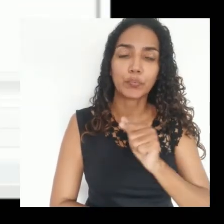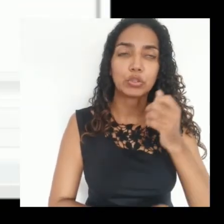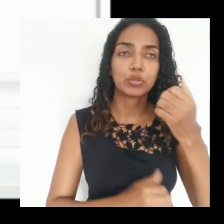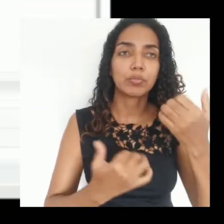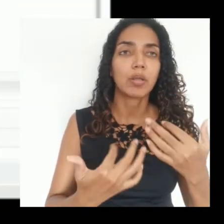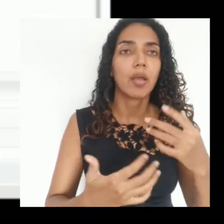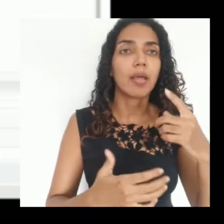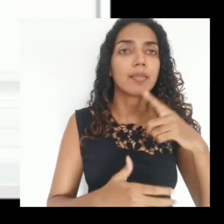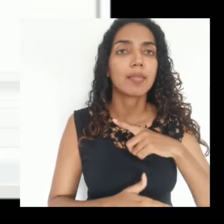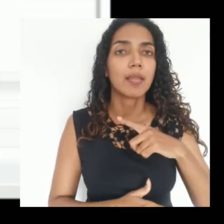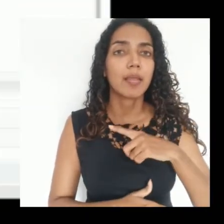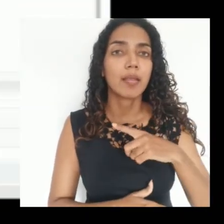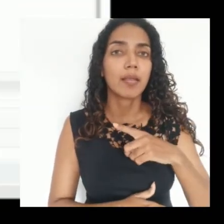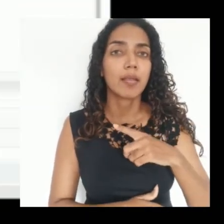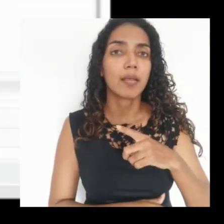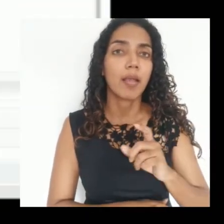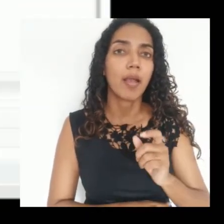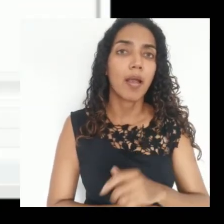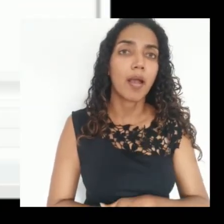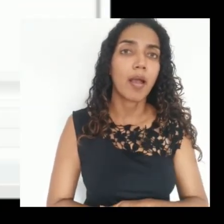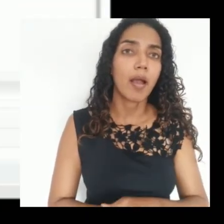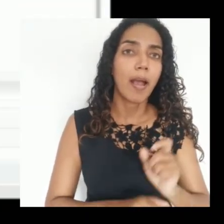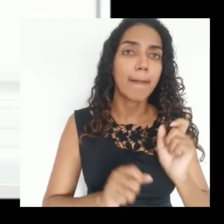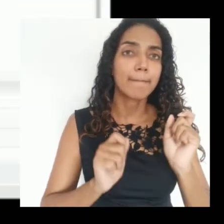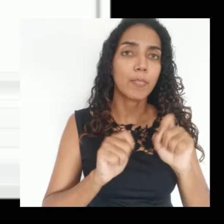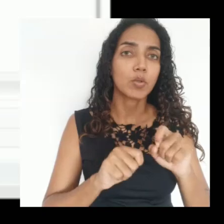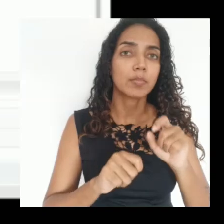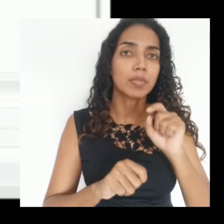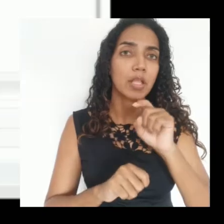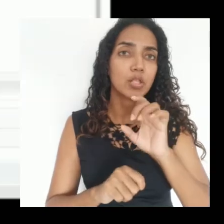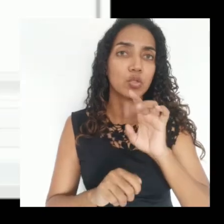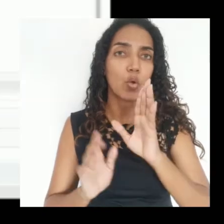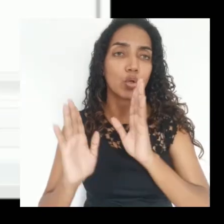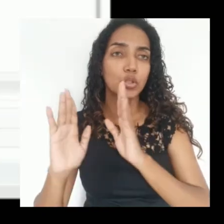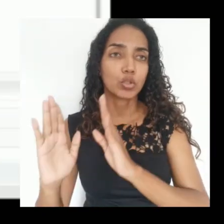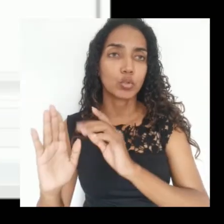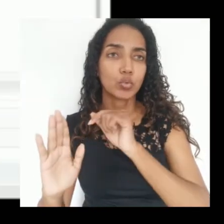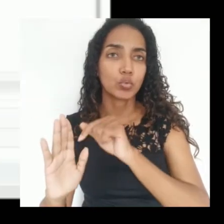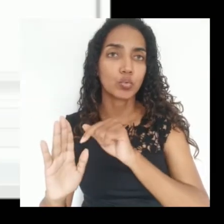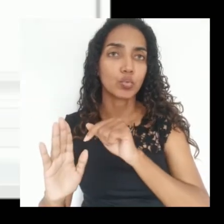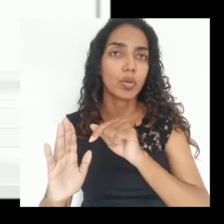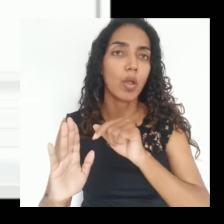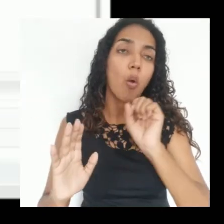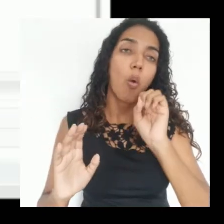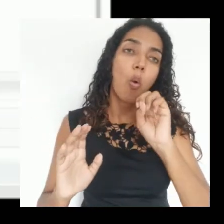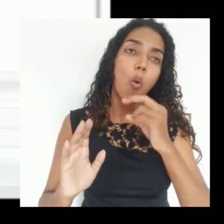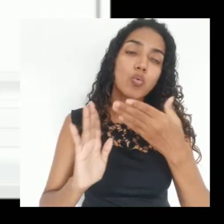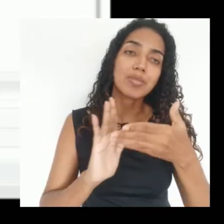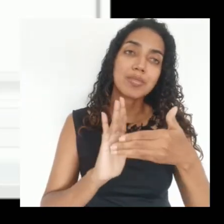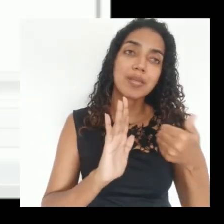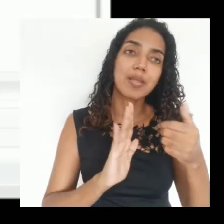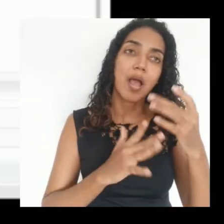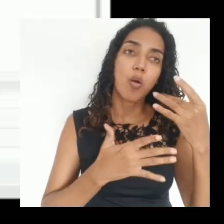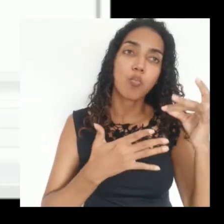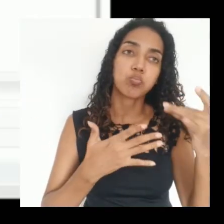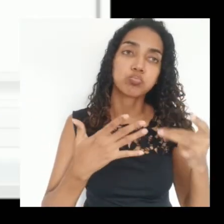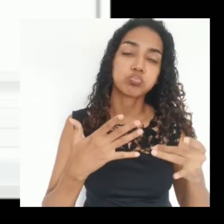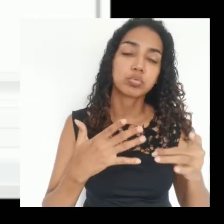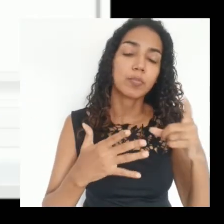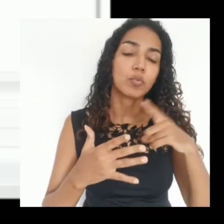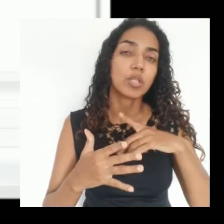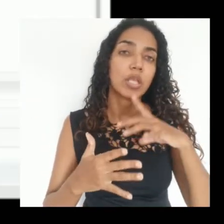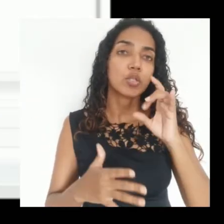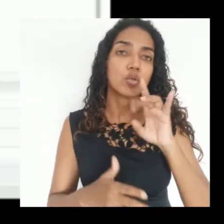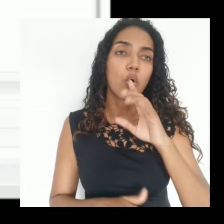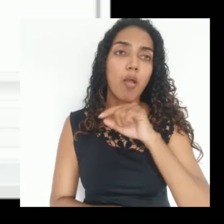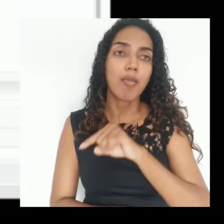daqui, ou eu posso tirar esse atributo e ter apenas esse, ou eu posso ter até os dois, se eu quiser.